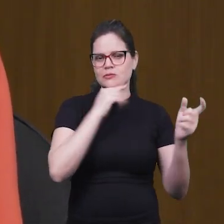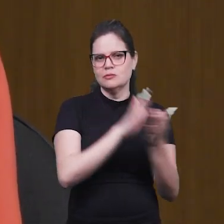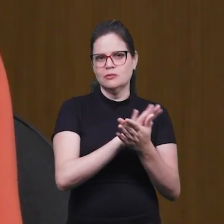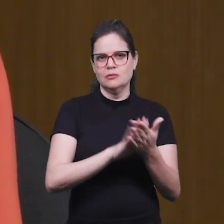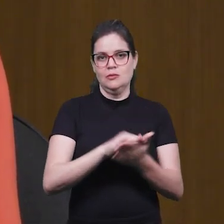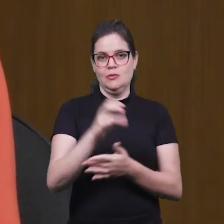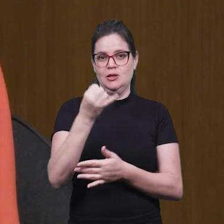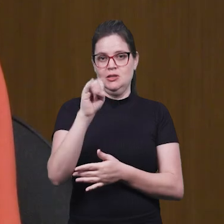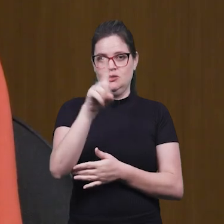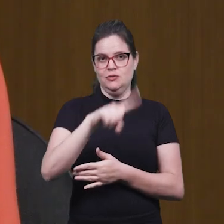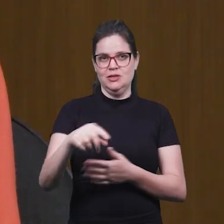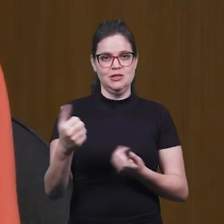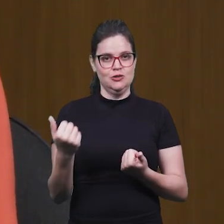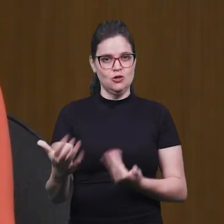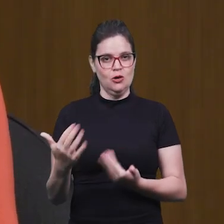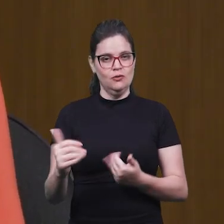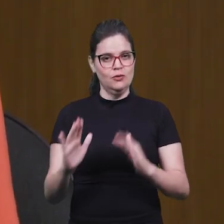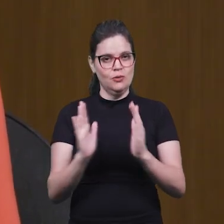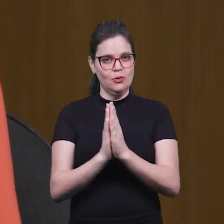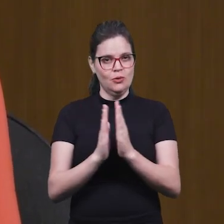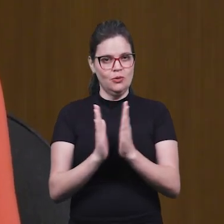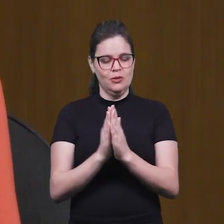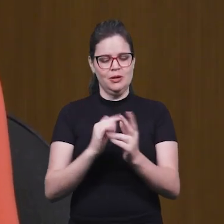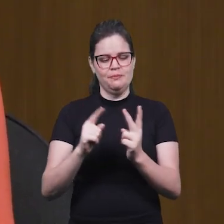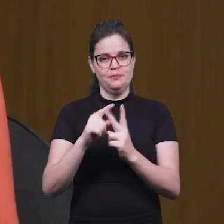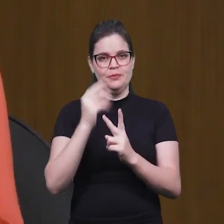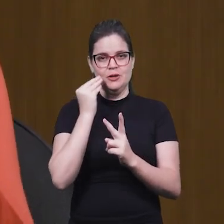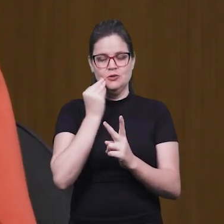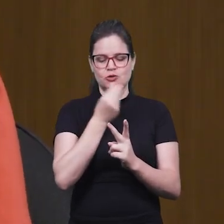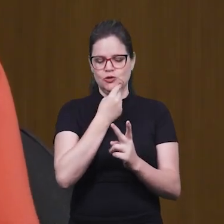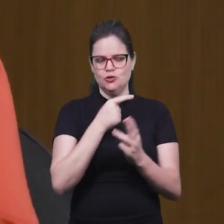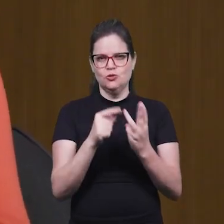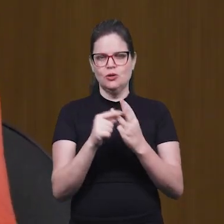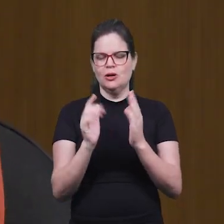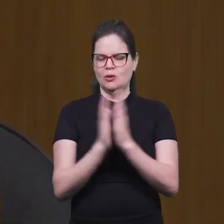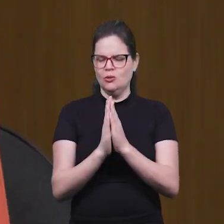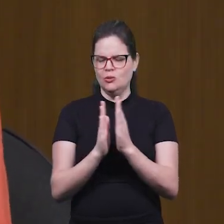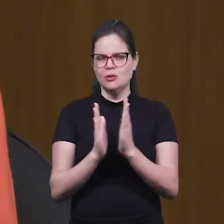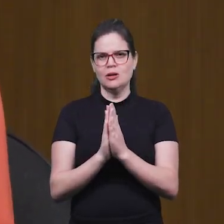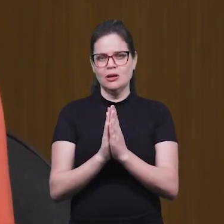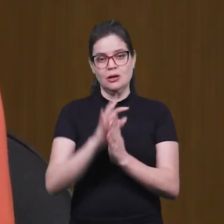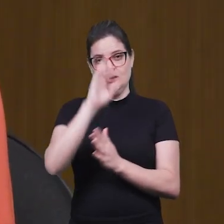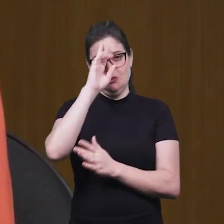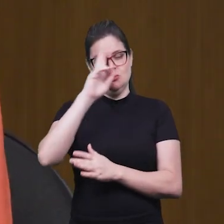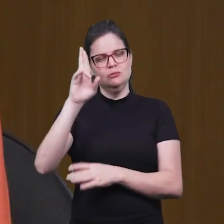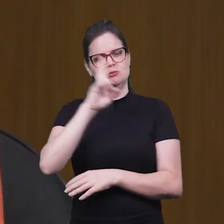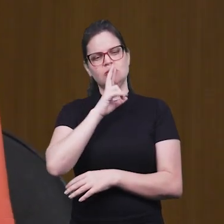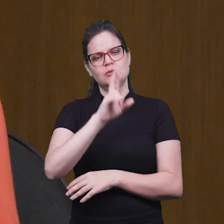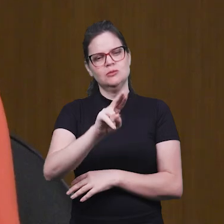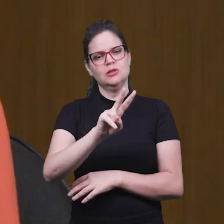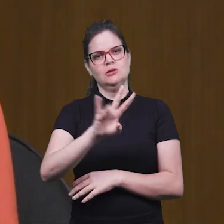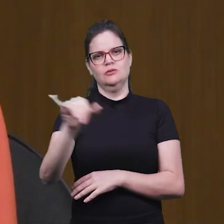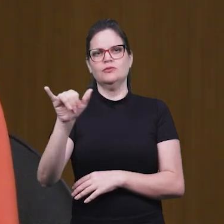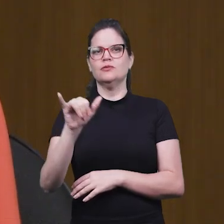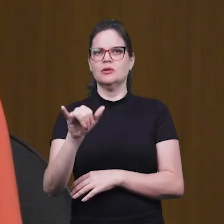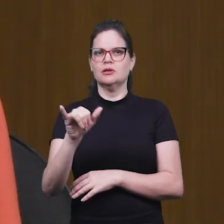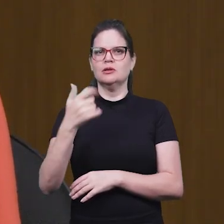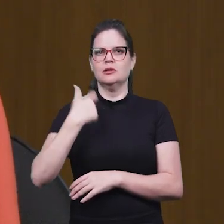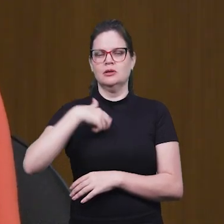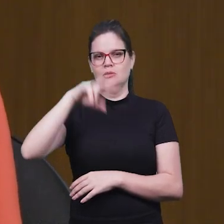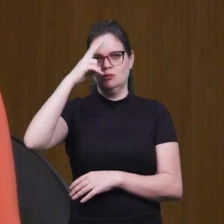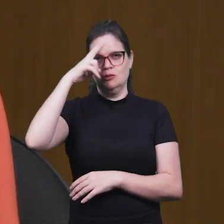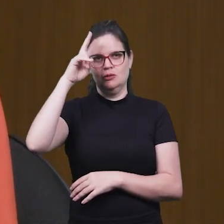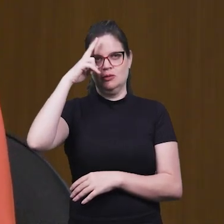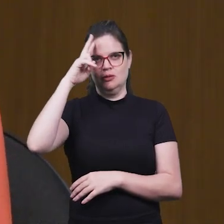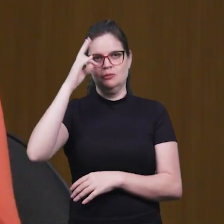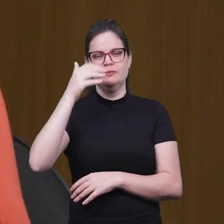orarem, jejuarem, buscarem no Senhor, a resposta do Senhor vai vir. Eu lembro de uma das